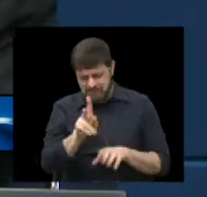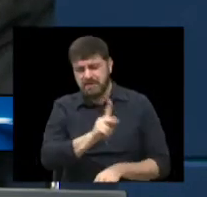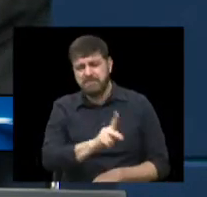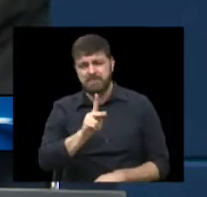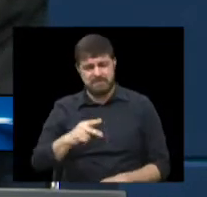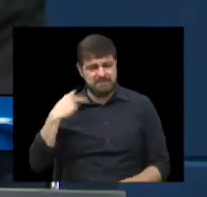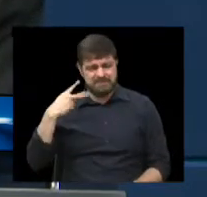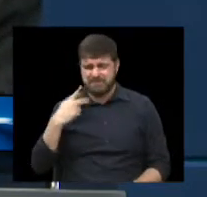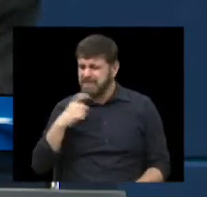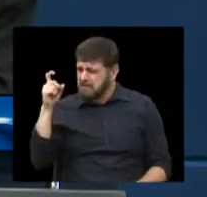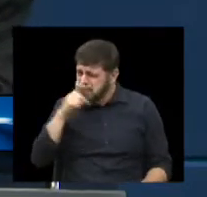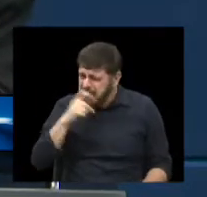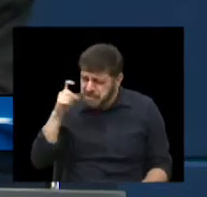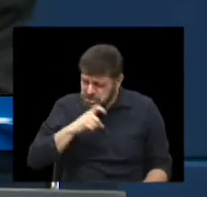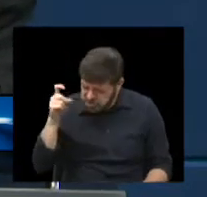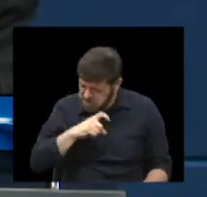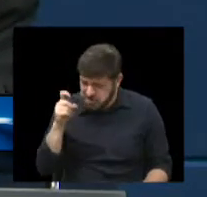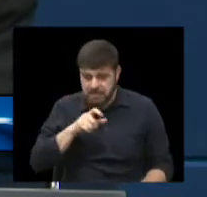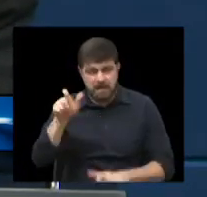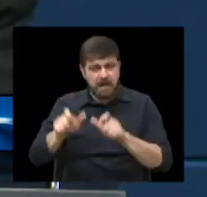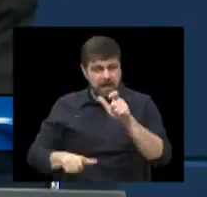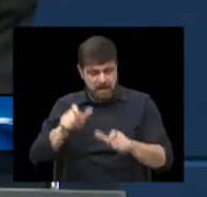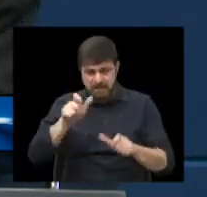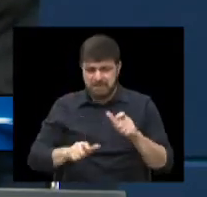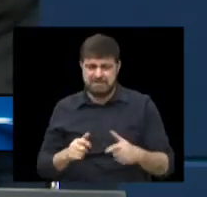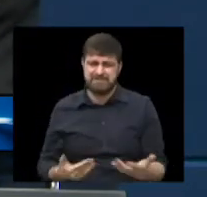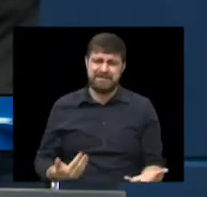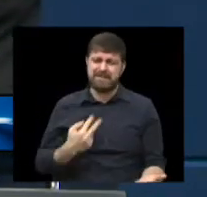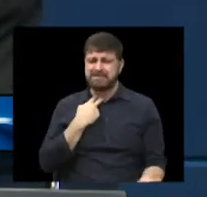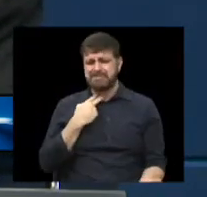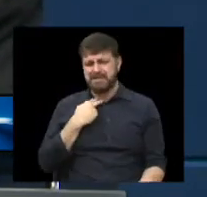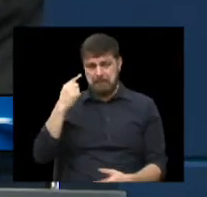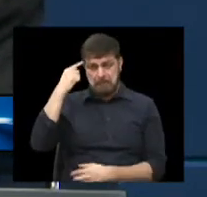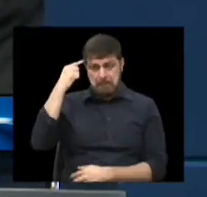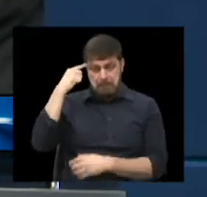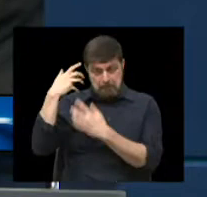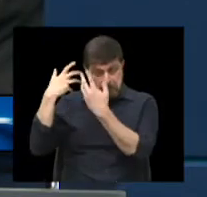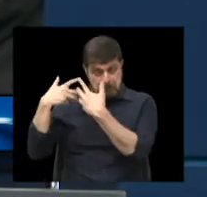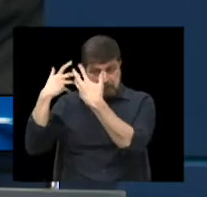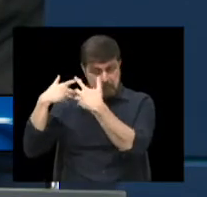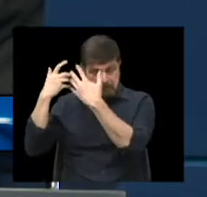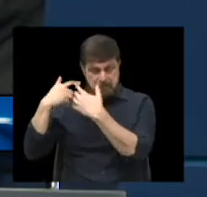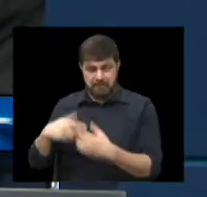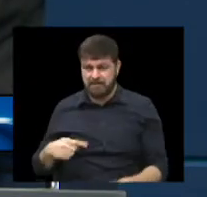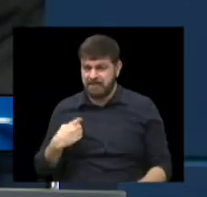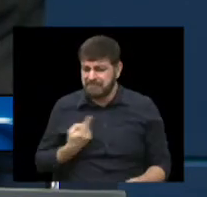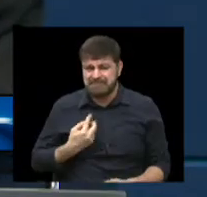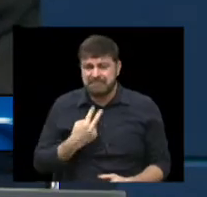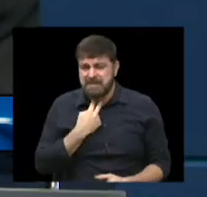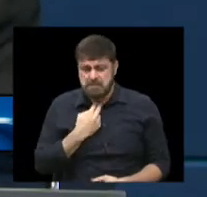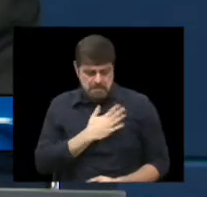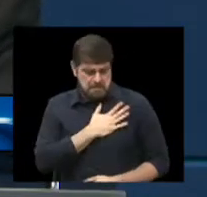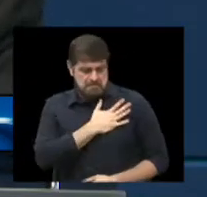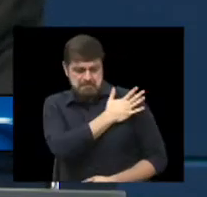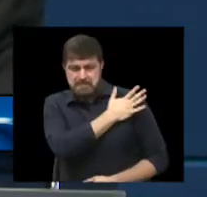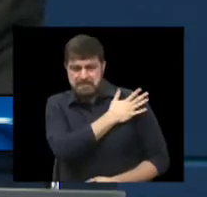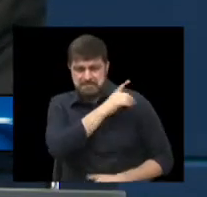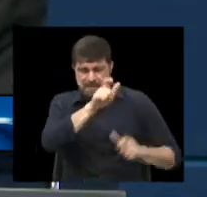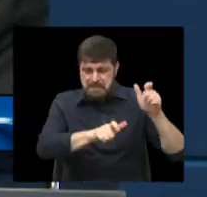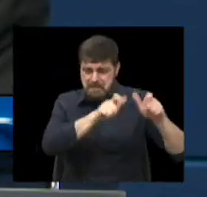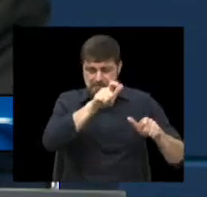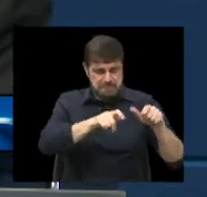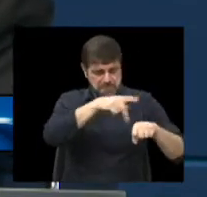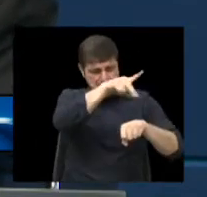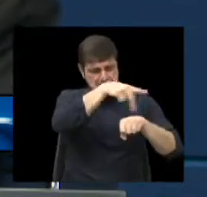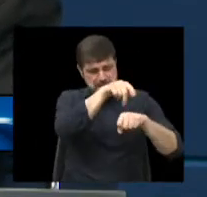primeiro, não é verdade, que essas pessoas parem de pensar que não tem que ter xenofobia e nenhum tipo de fobia,